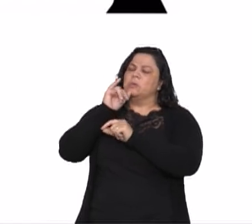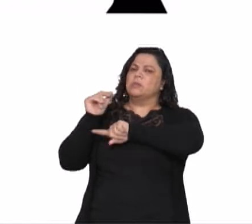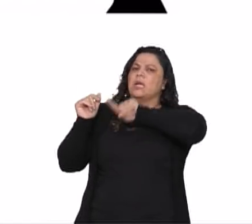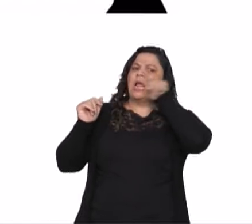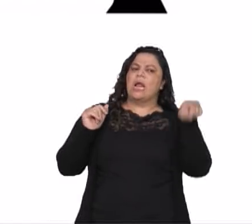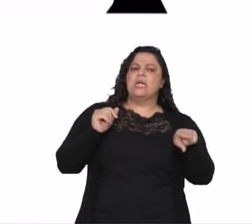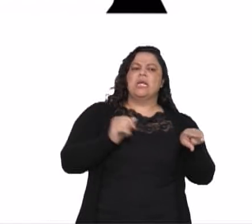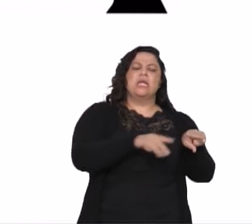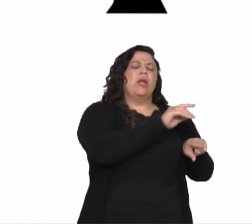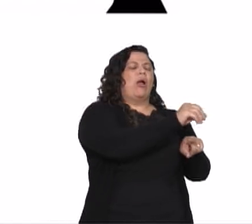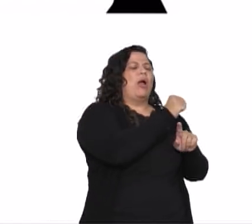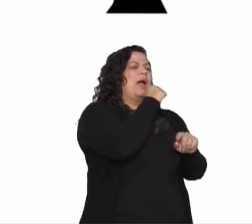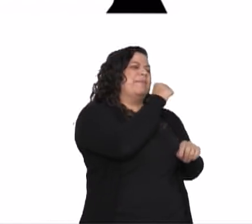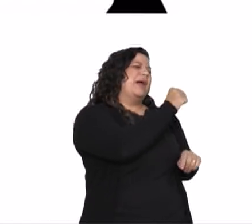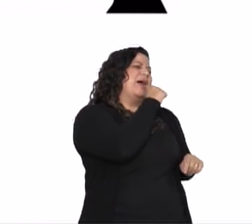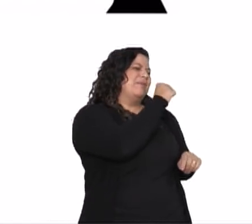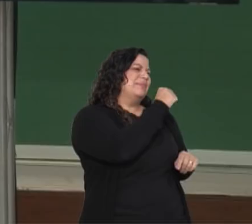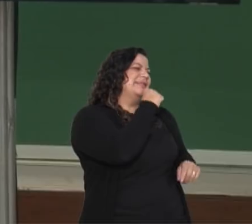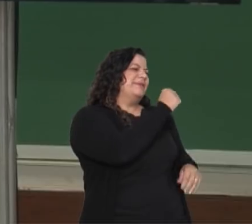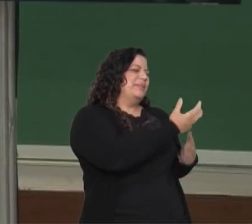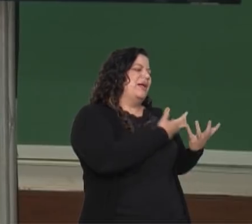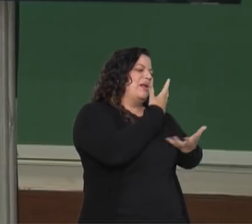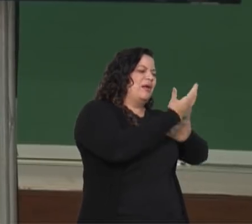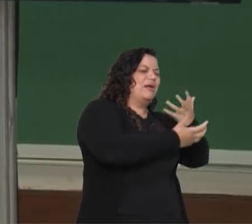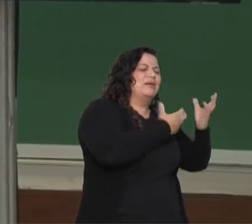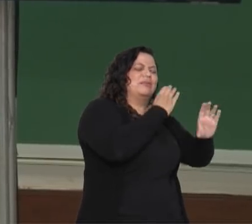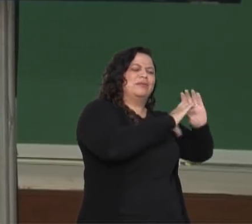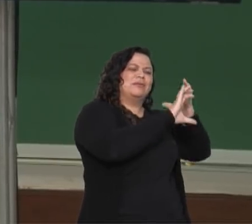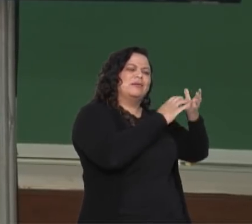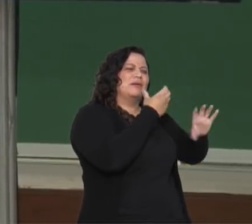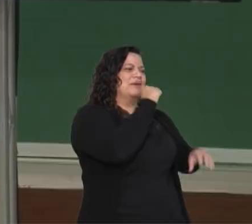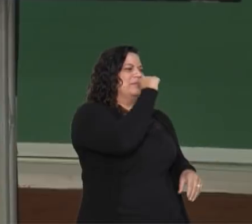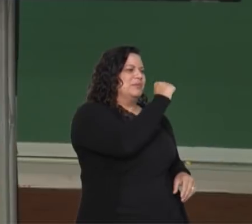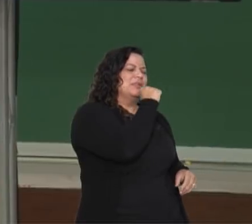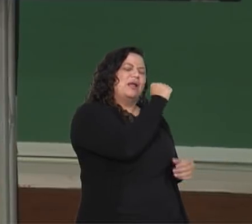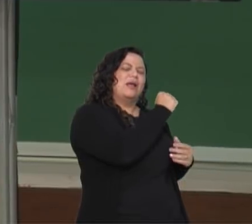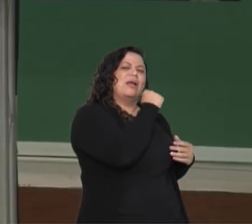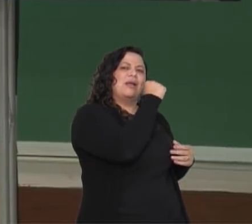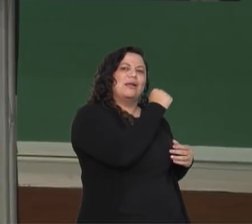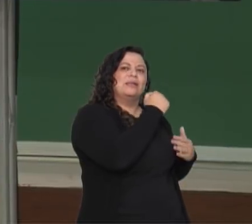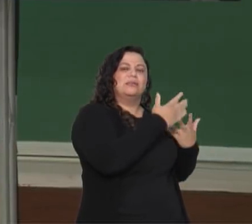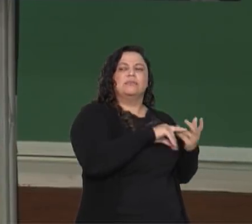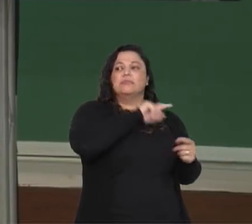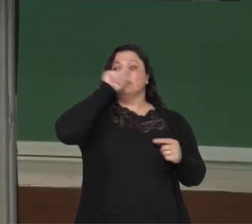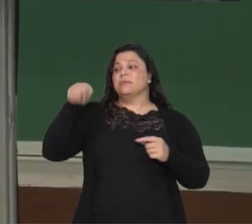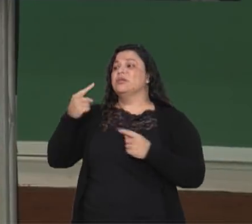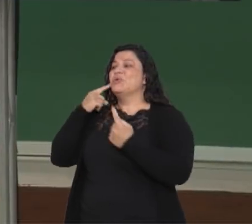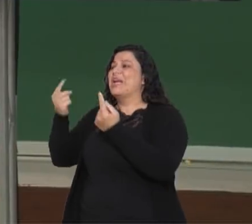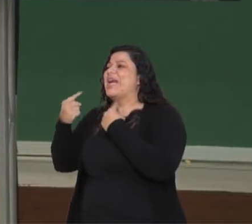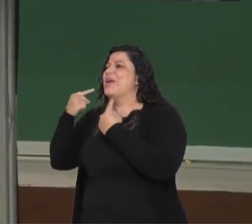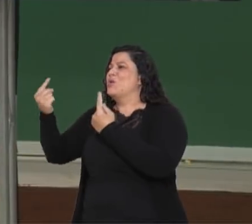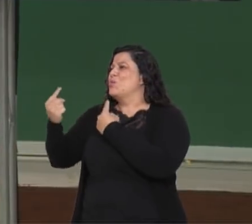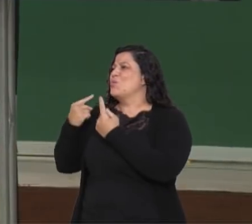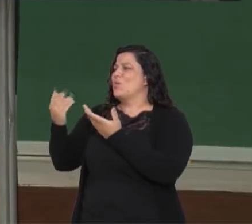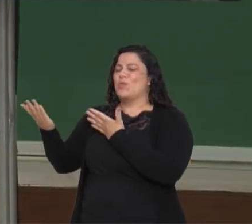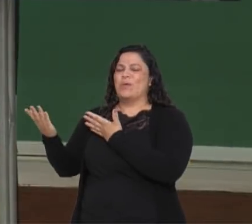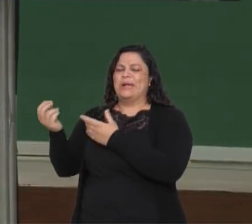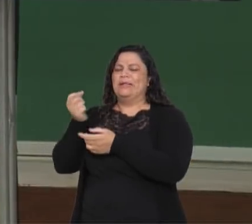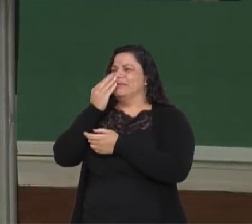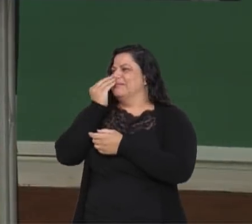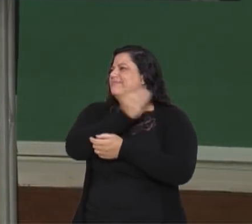perto. E eu não estava querendo ter essa apresentação musical perto porque eu justamente queria conversar com essas pessoas. Para